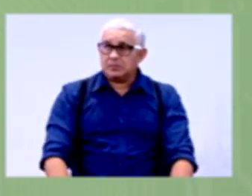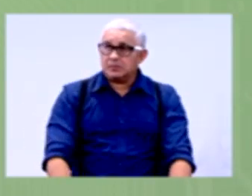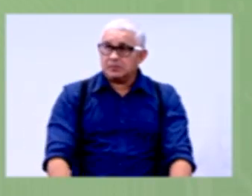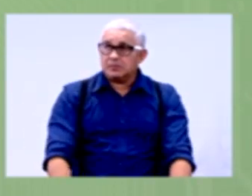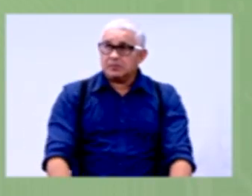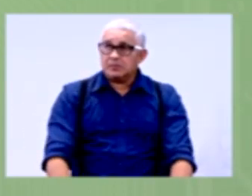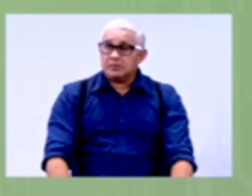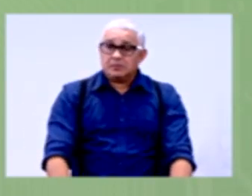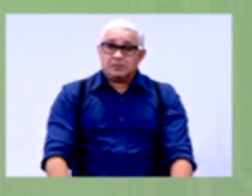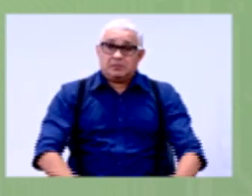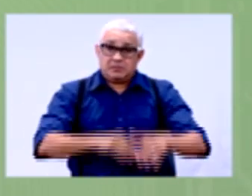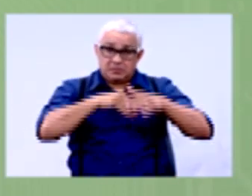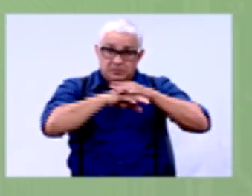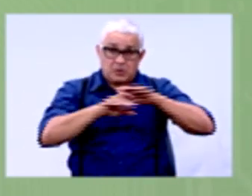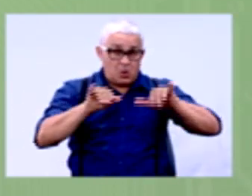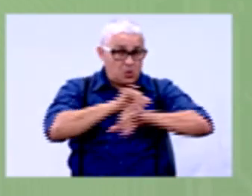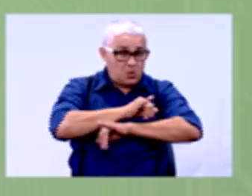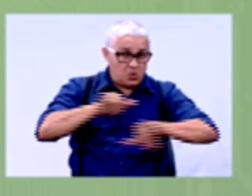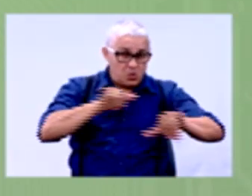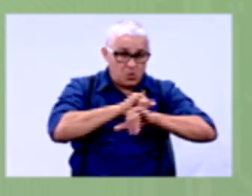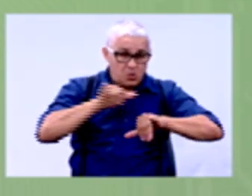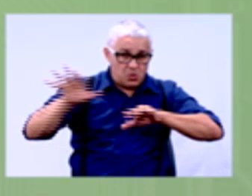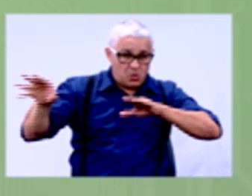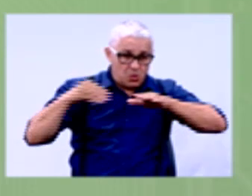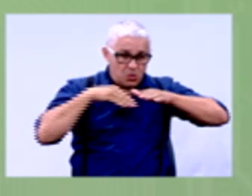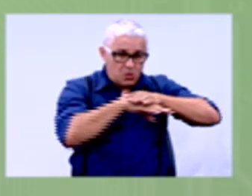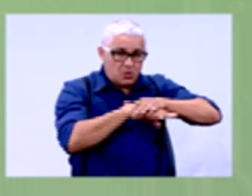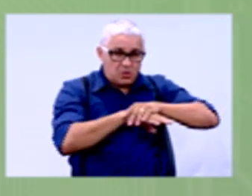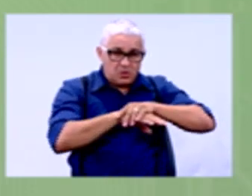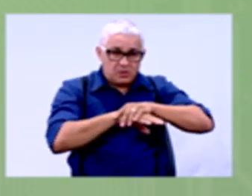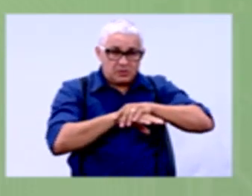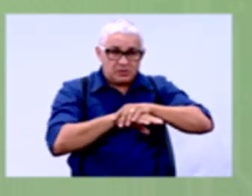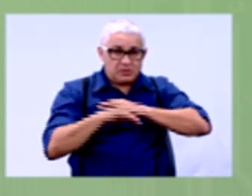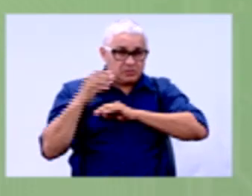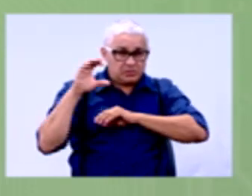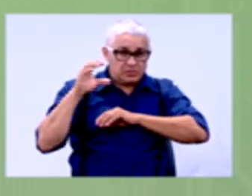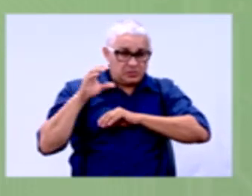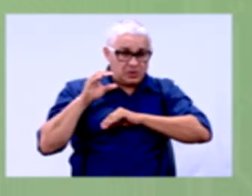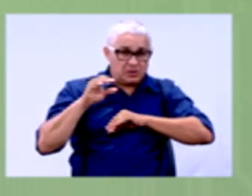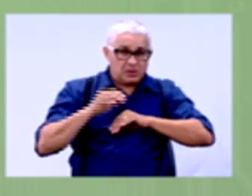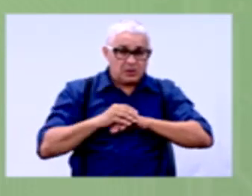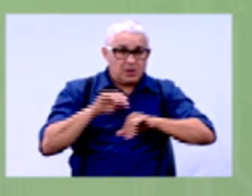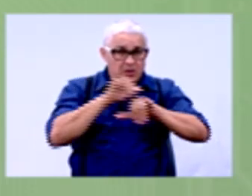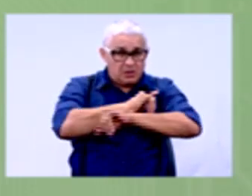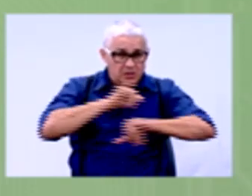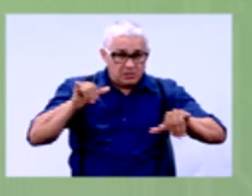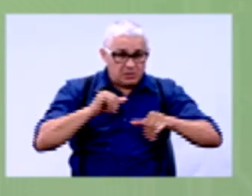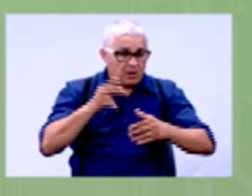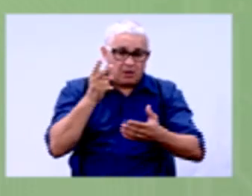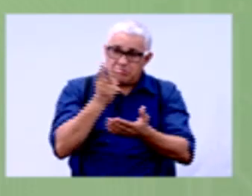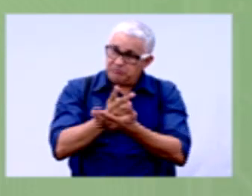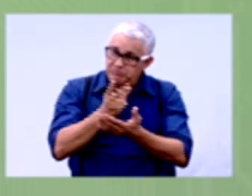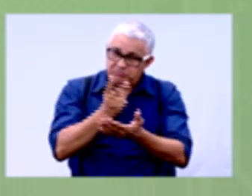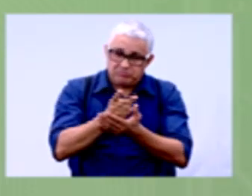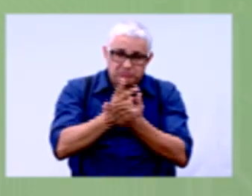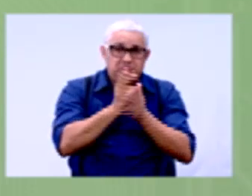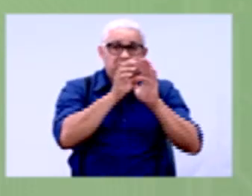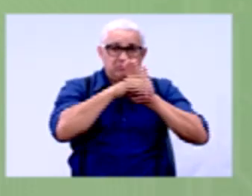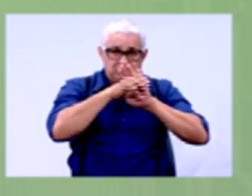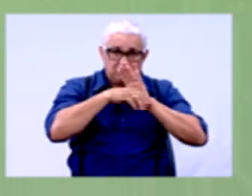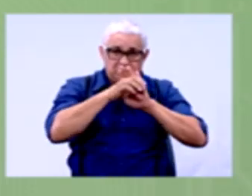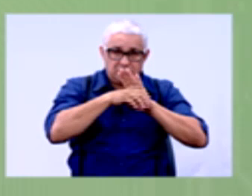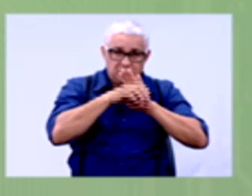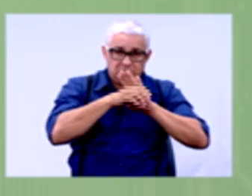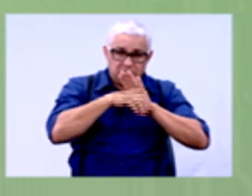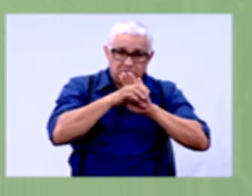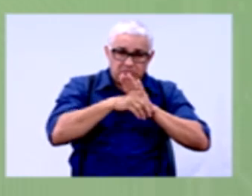O armazenamento de informações no campo da ciência da informação segue a mesma linha do conceito